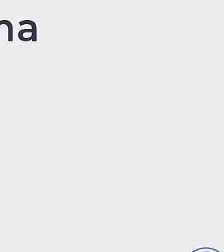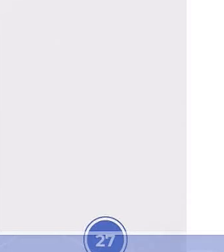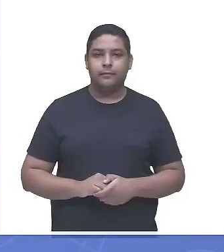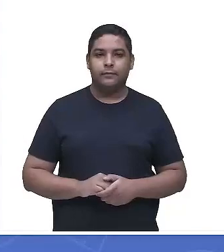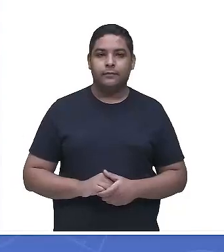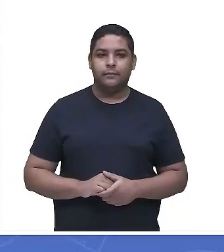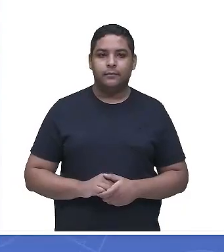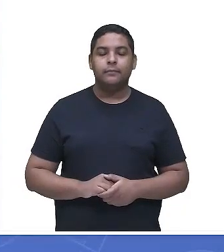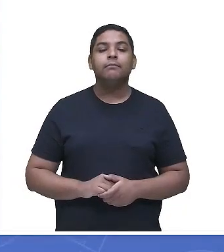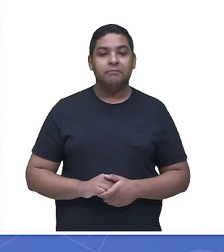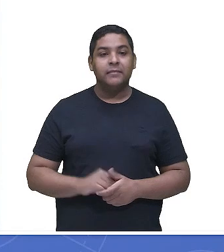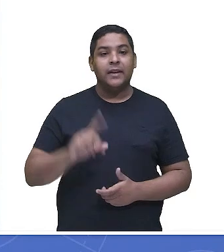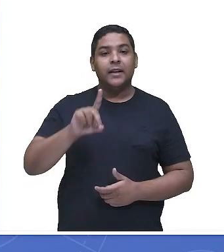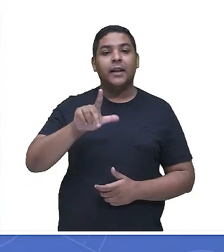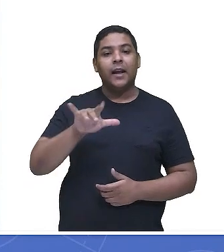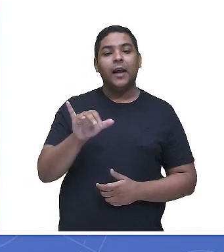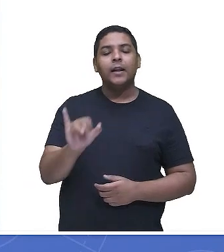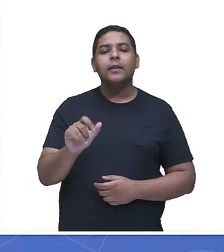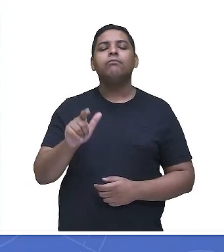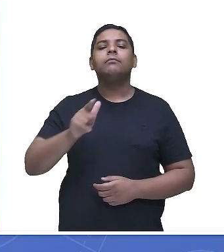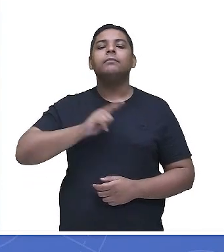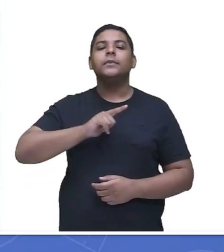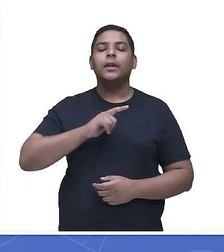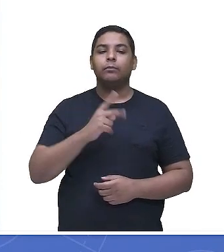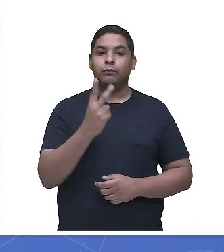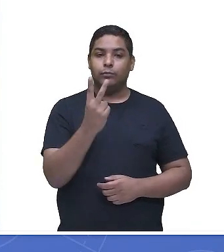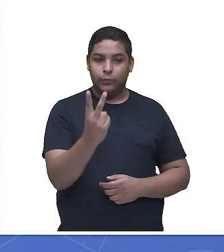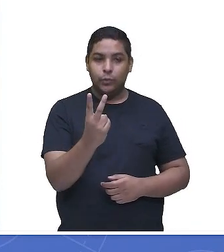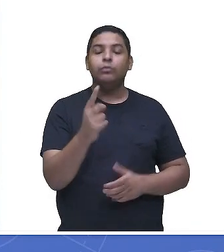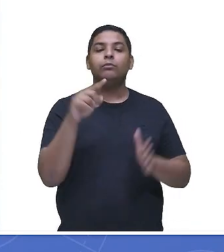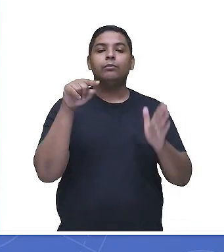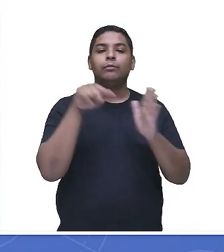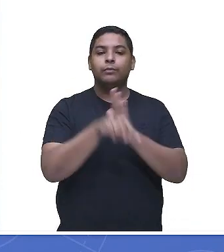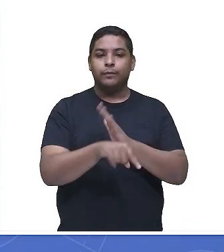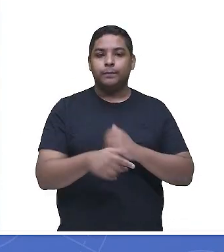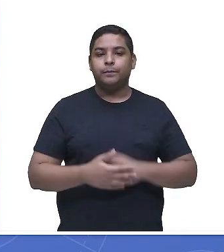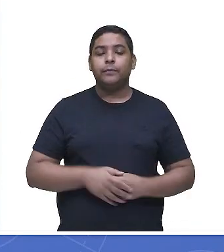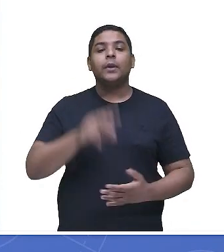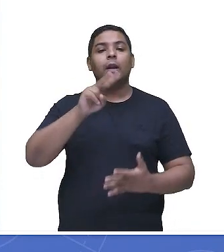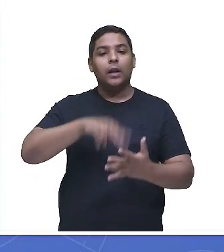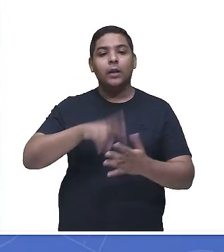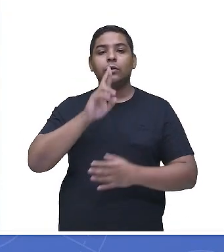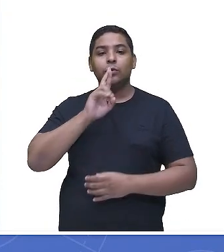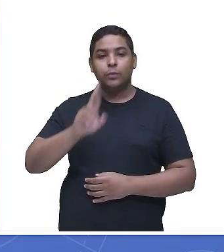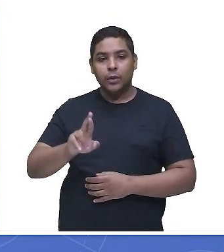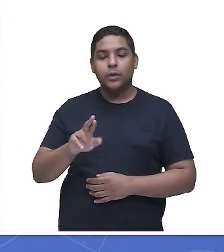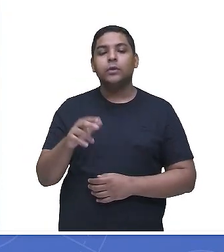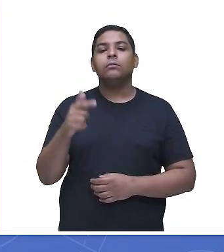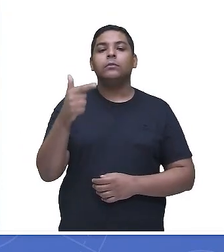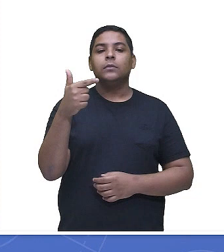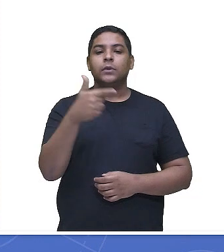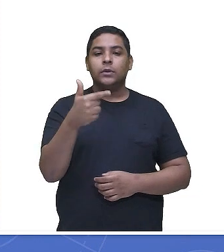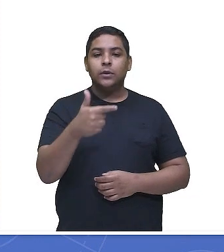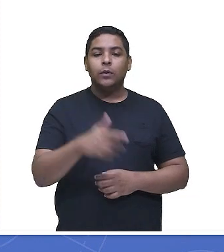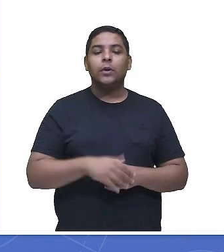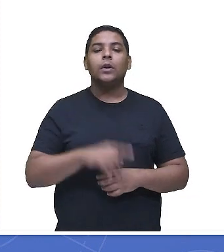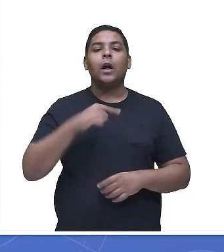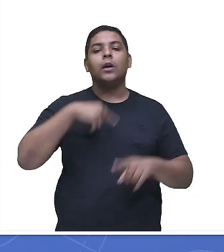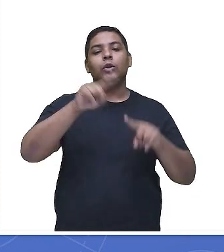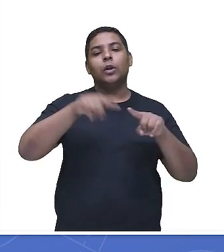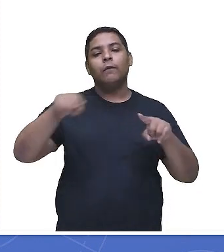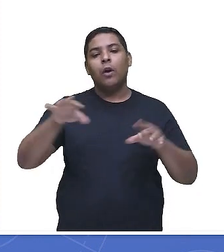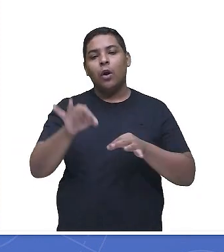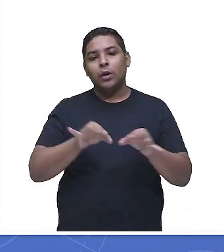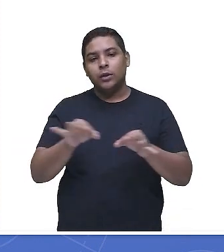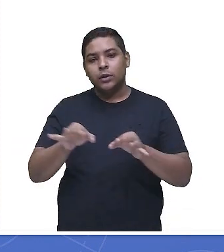Na nossa dinâmica local, a gente tem duas questões, então você vai ler a primeira, tá? Vai responder, e na segunda é sobre os níveis de organização, do